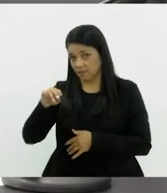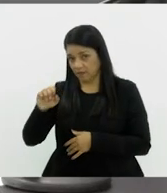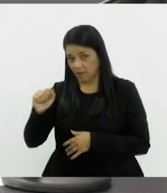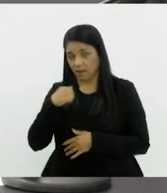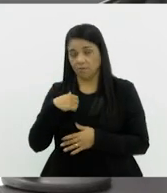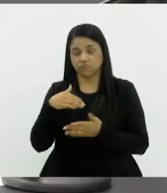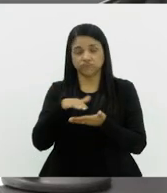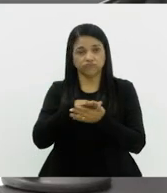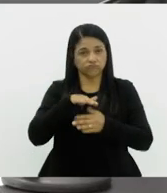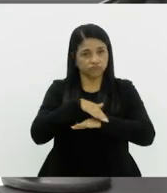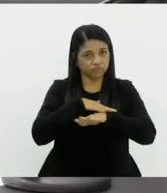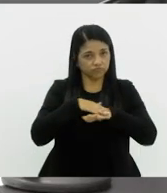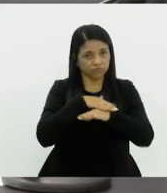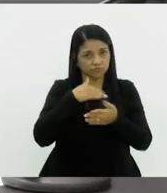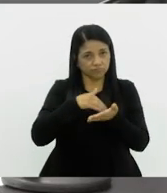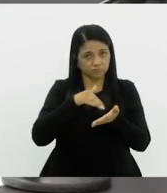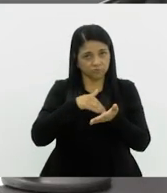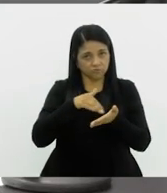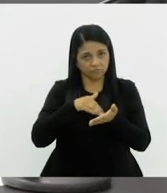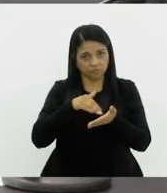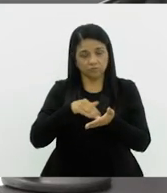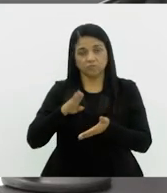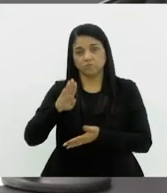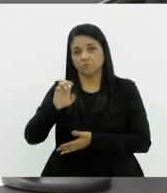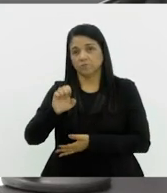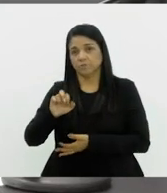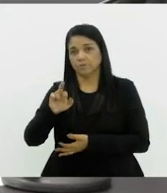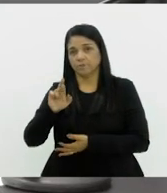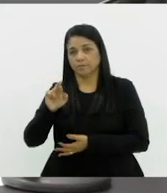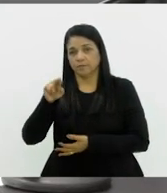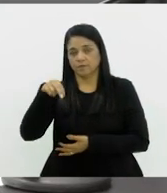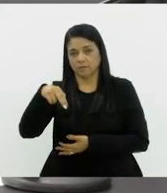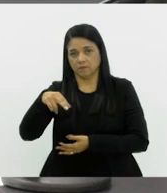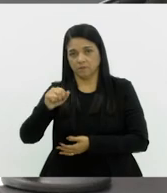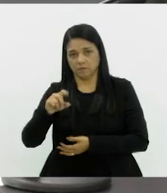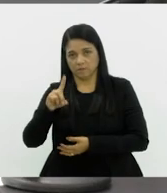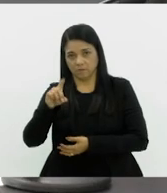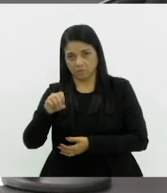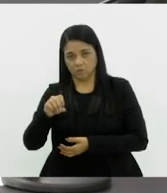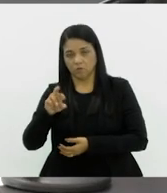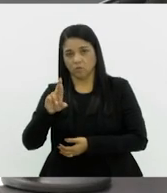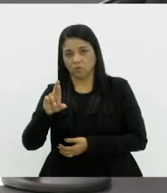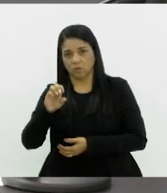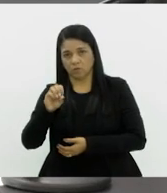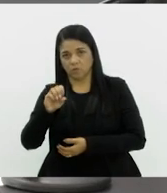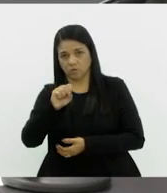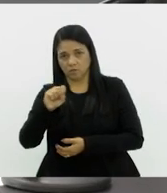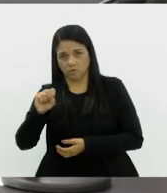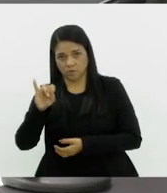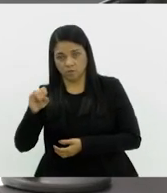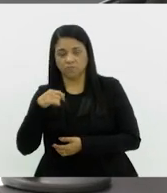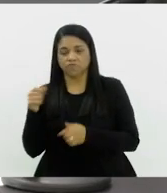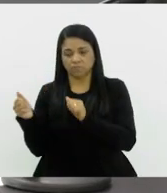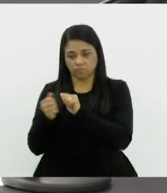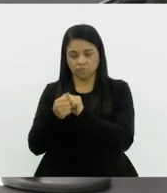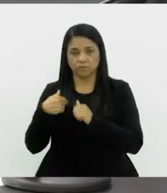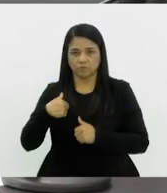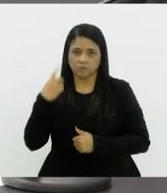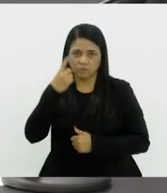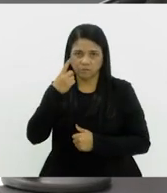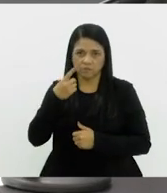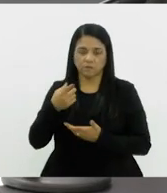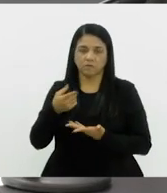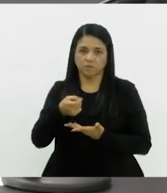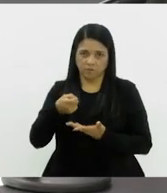secretário estadual do Ambiente, Bernardo Rocha, que eu bem conheço, porque foi até pouco tempo deputado comigo aqui, e ele